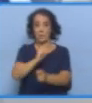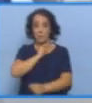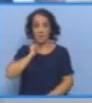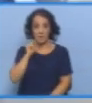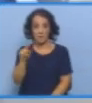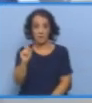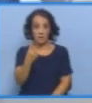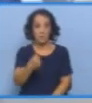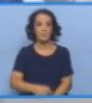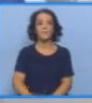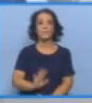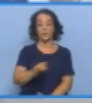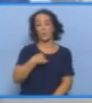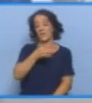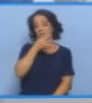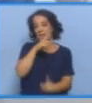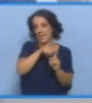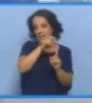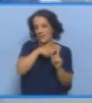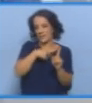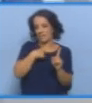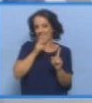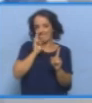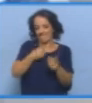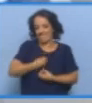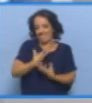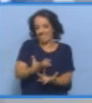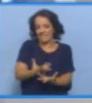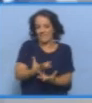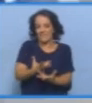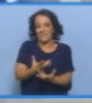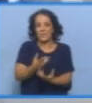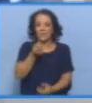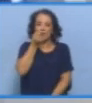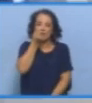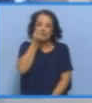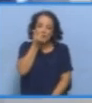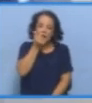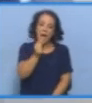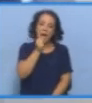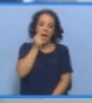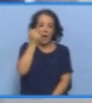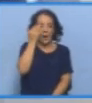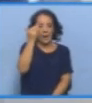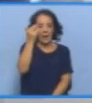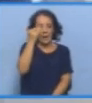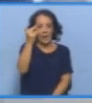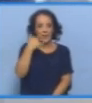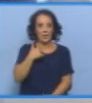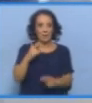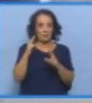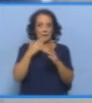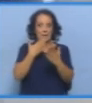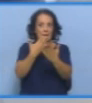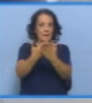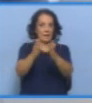Martins, quando eu falo nele, permita-me que diga, mas há assim uma lágrimazinha que corre no canto do meu olho e que brilha. Espero que isto não complique,